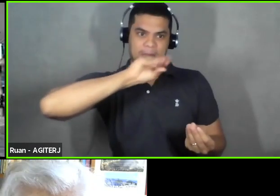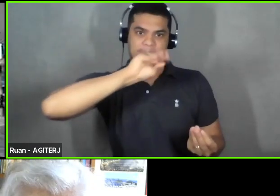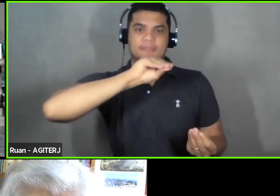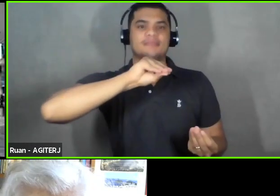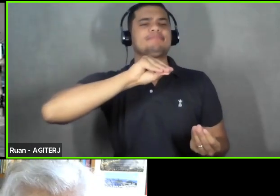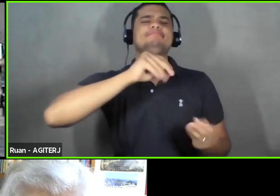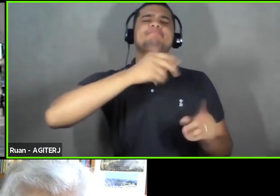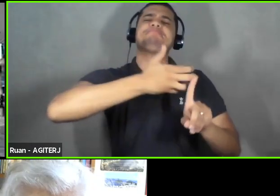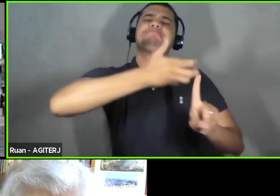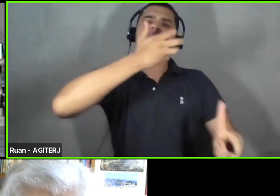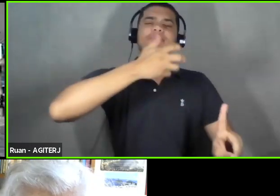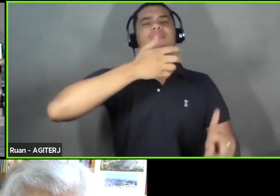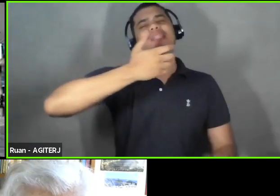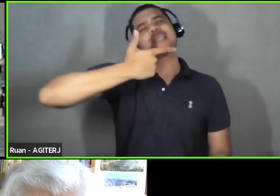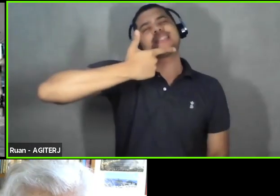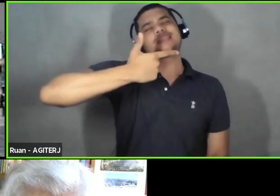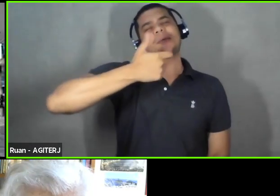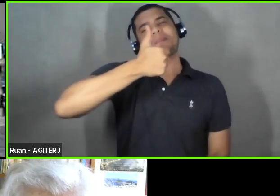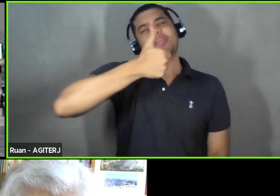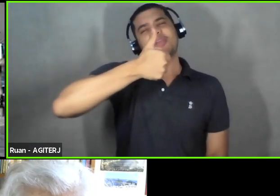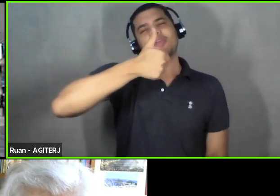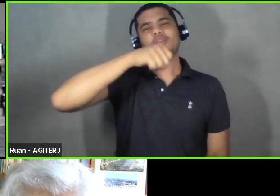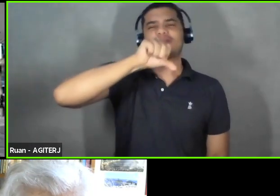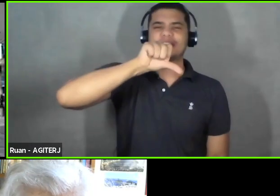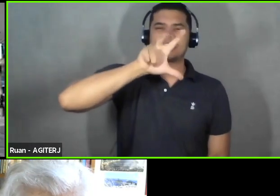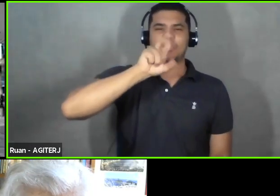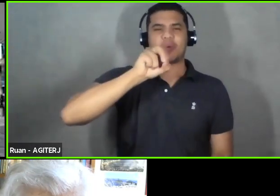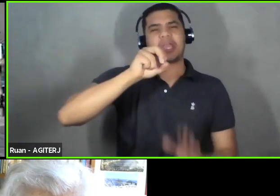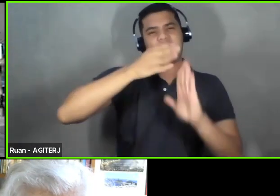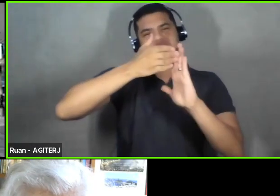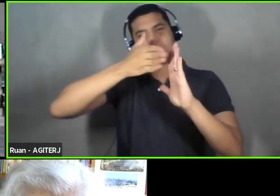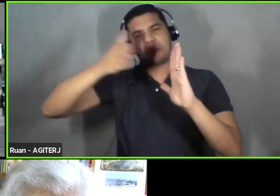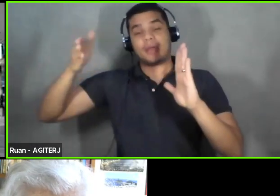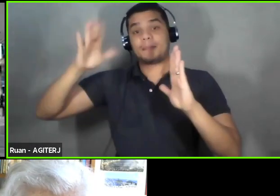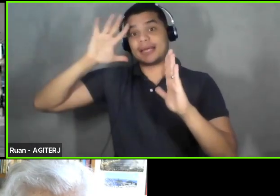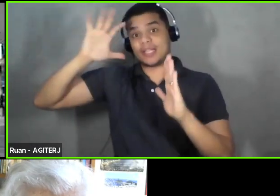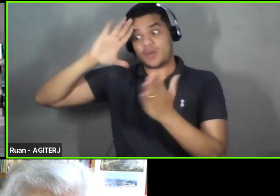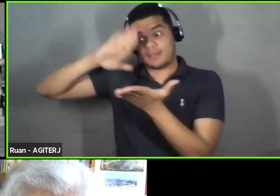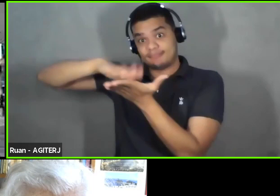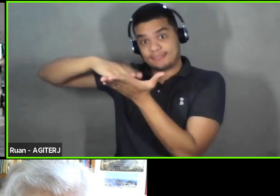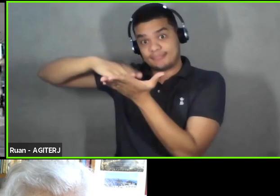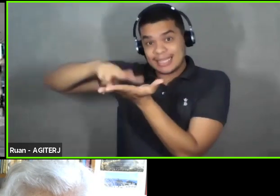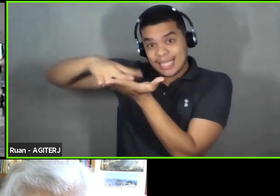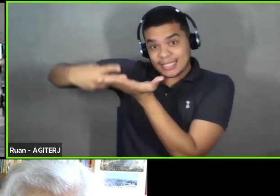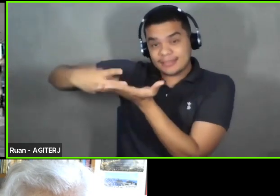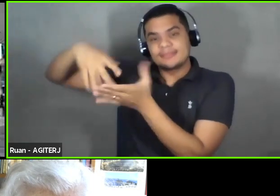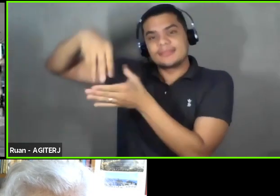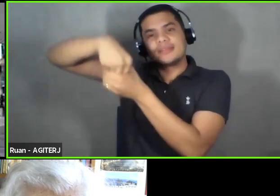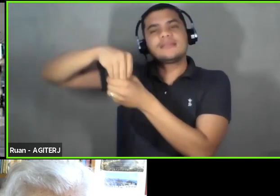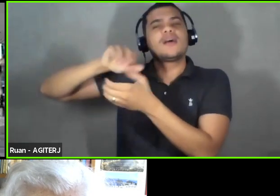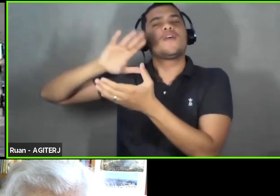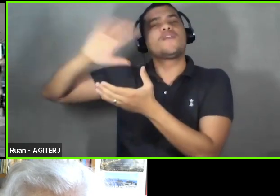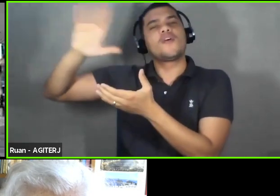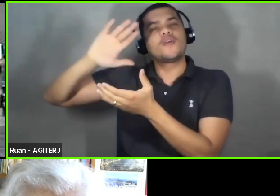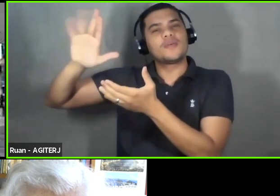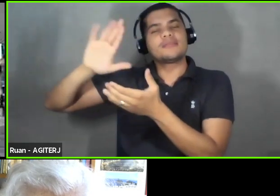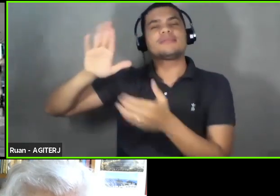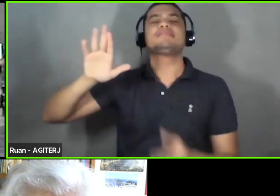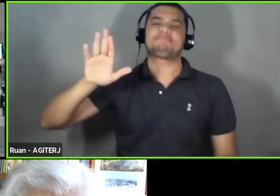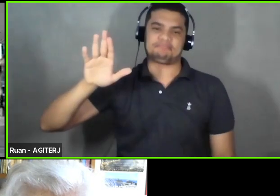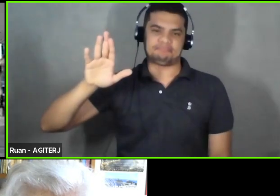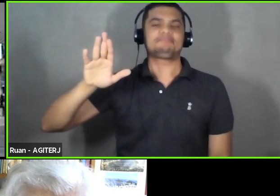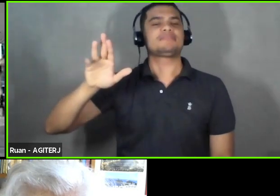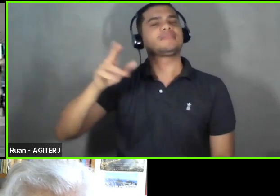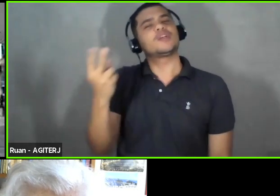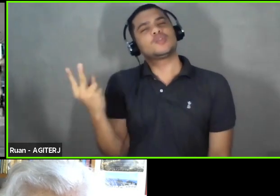segunda metade do século XX foram a teoria interpretativa da tradução, formulada por Marianne Lederer e Danica Selescovitch,